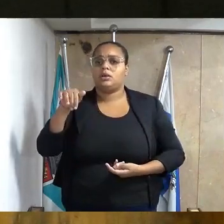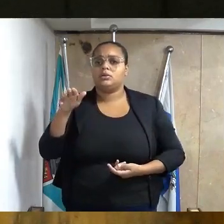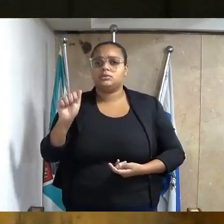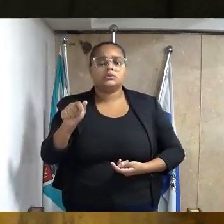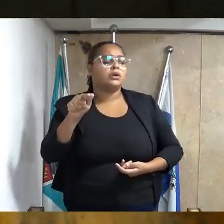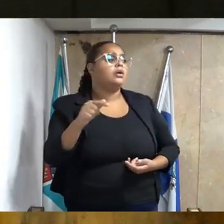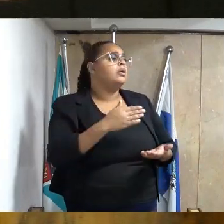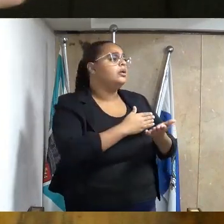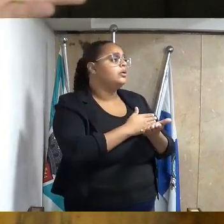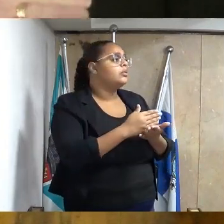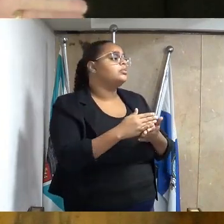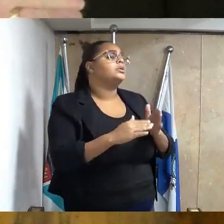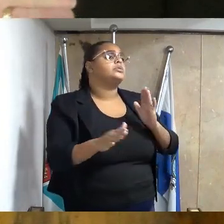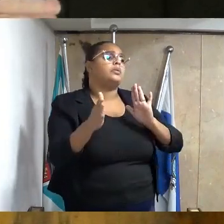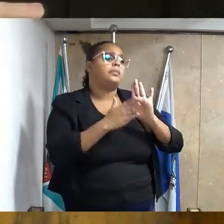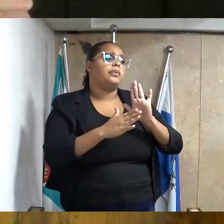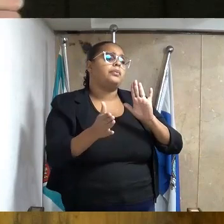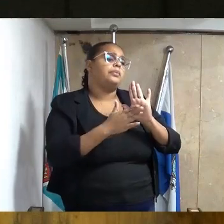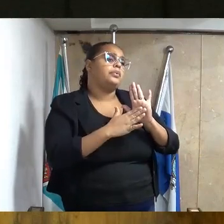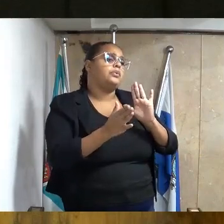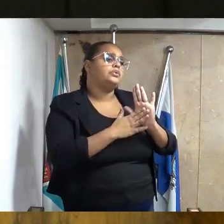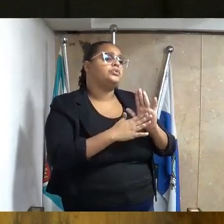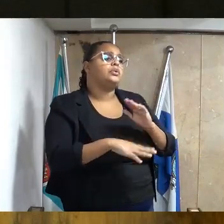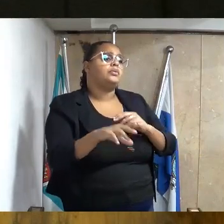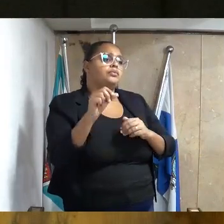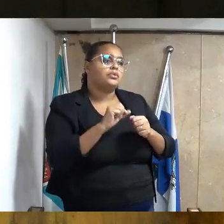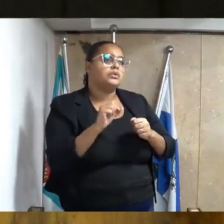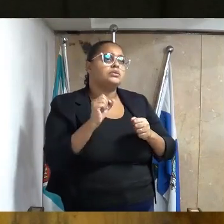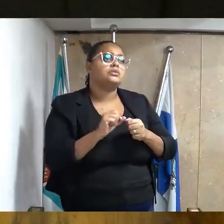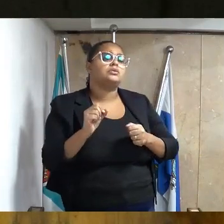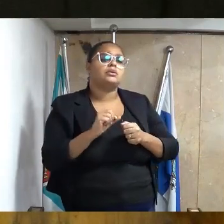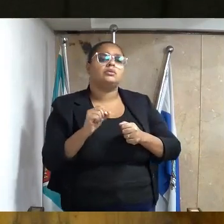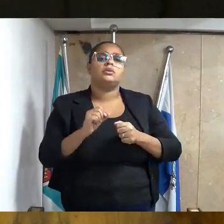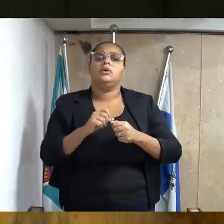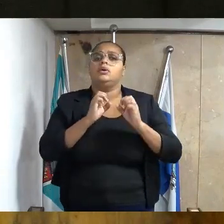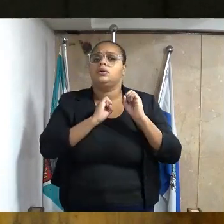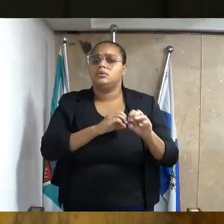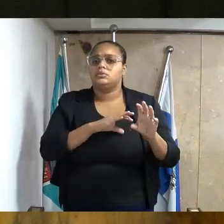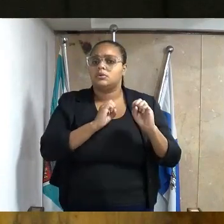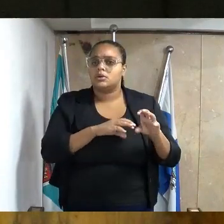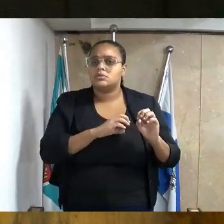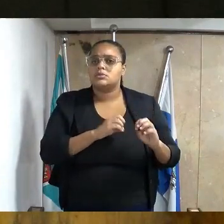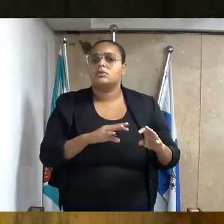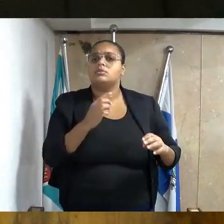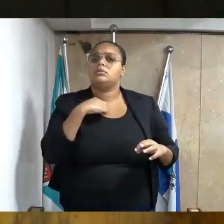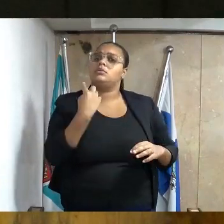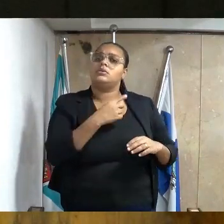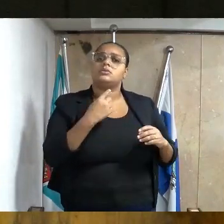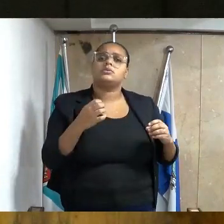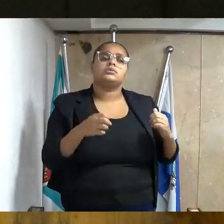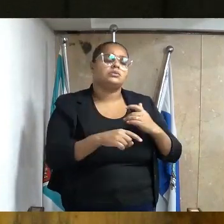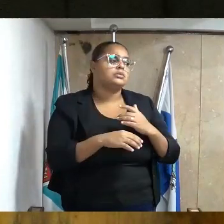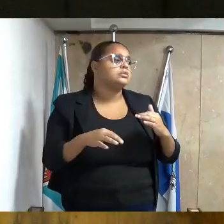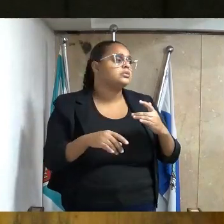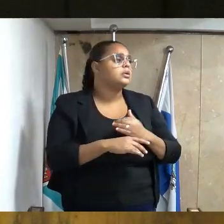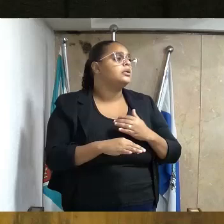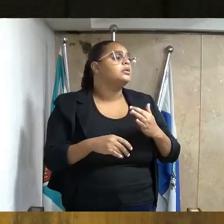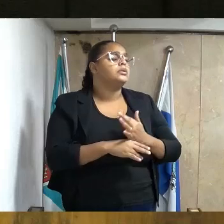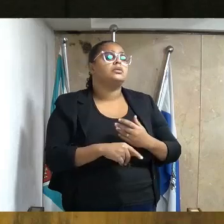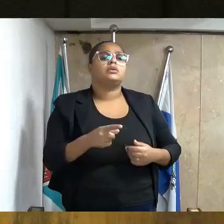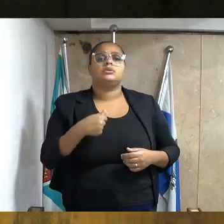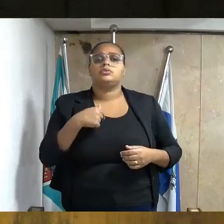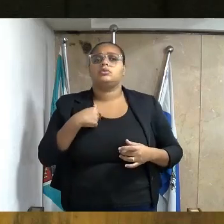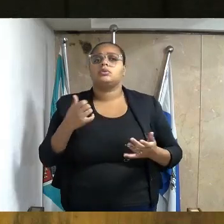e ele se propôs, né, doutor Maurício, a fazer essas ações educativas aqui na nossa cidade, né? E eu quero